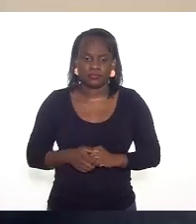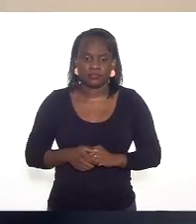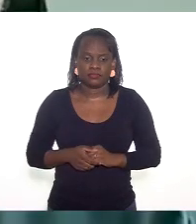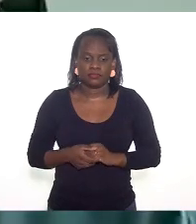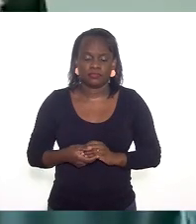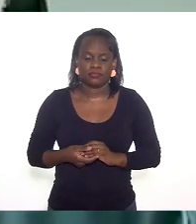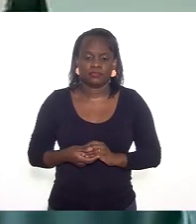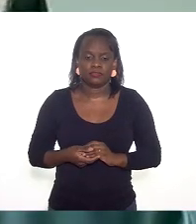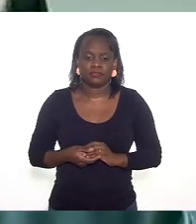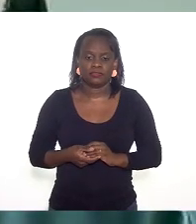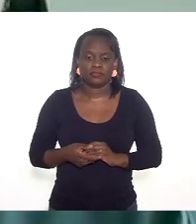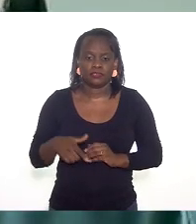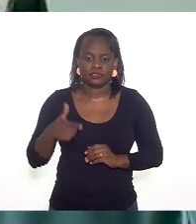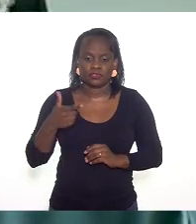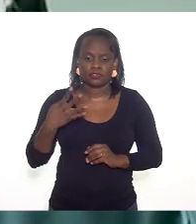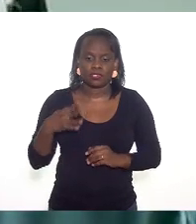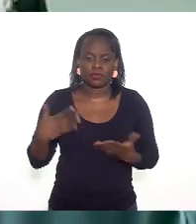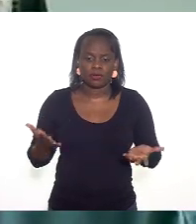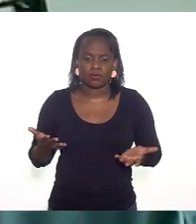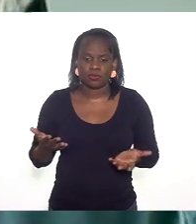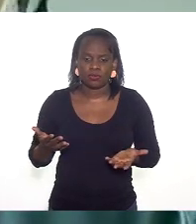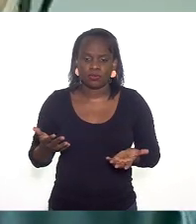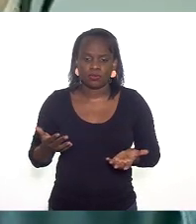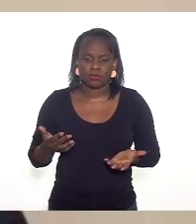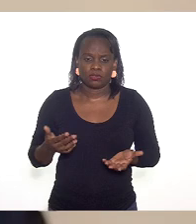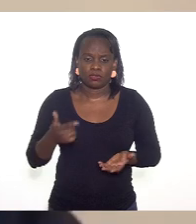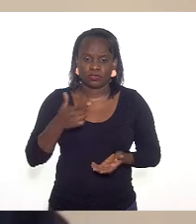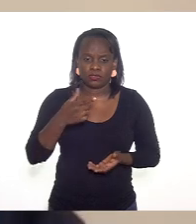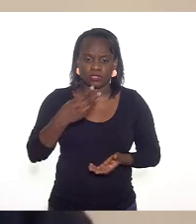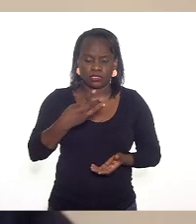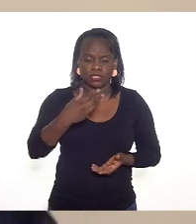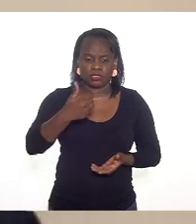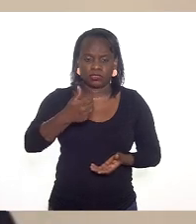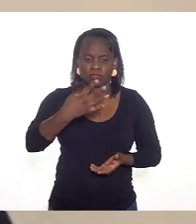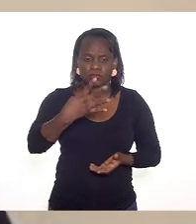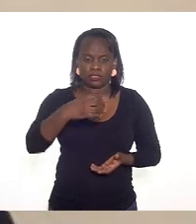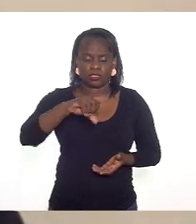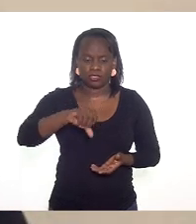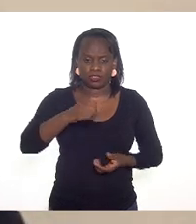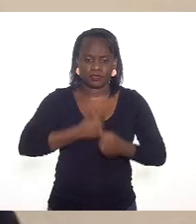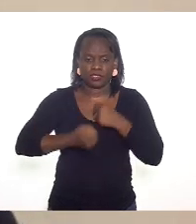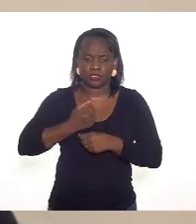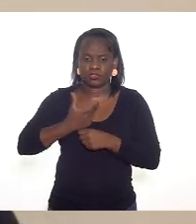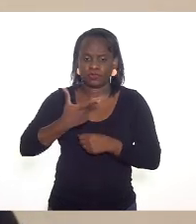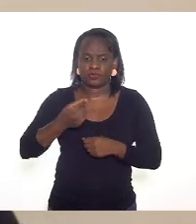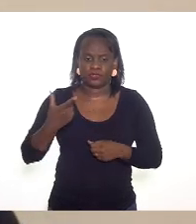Qual o 24? Qual o 24? 24 é o 3149 de 2020.